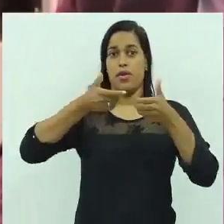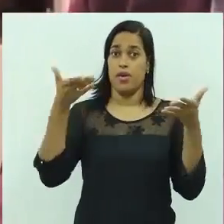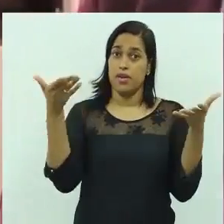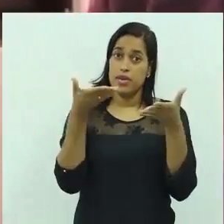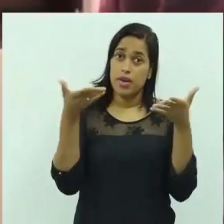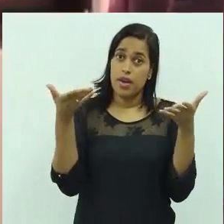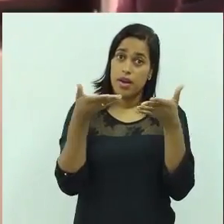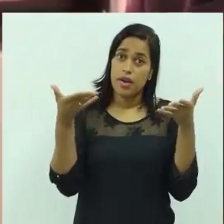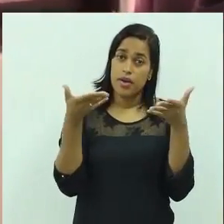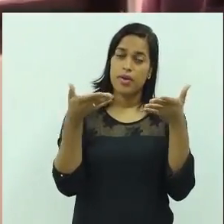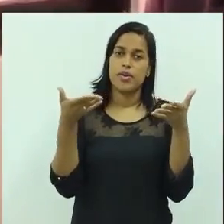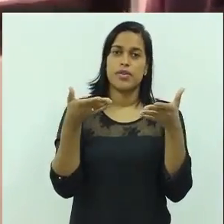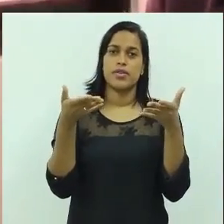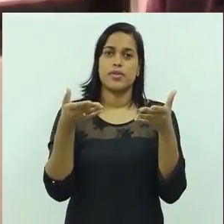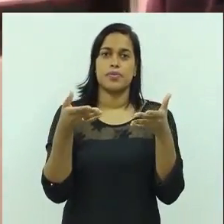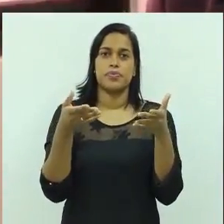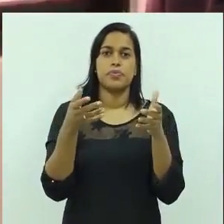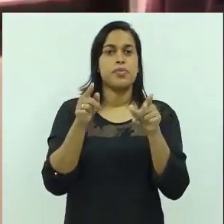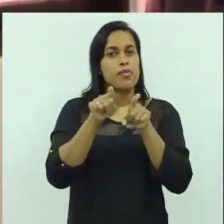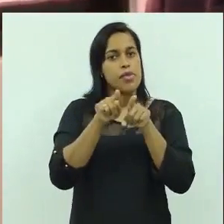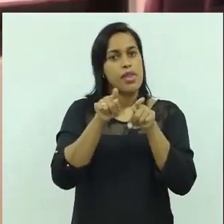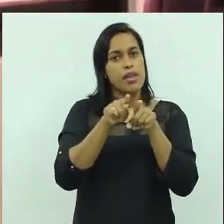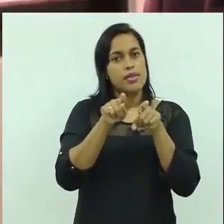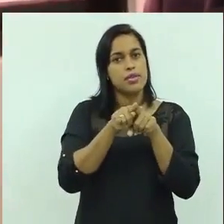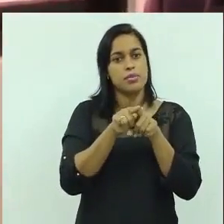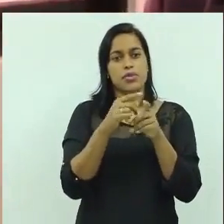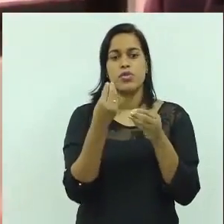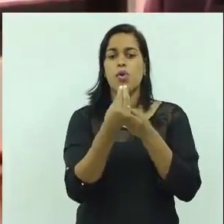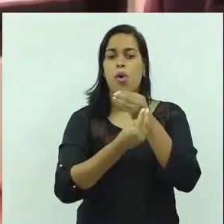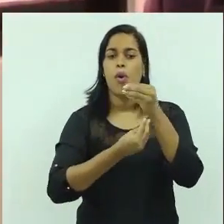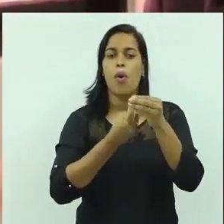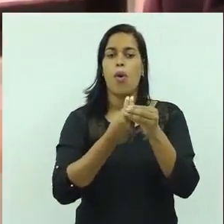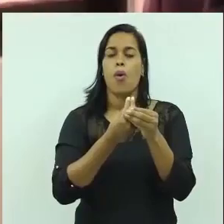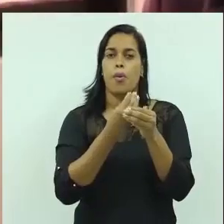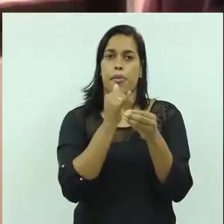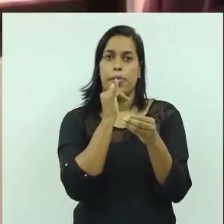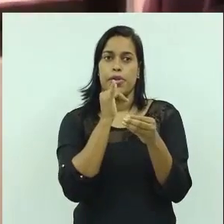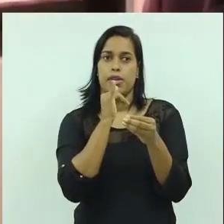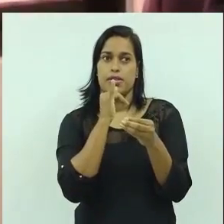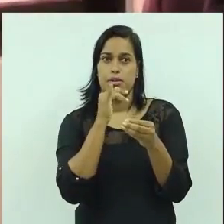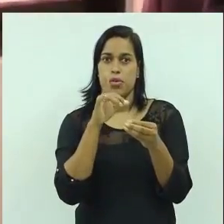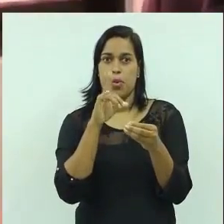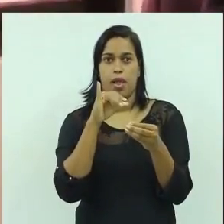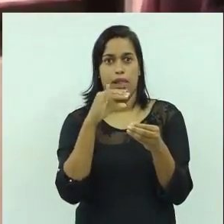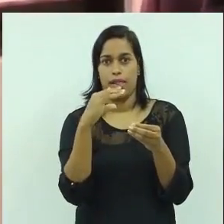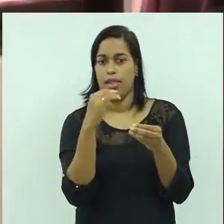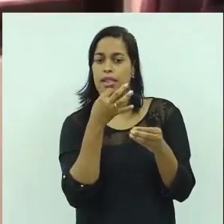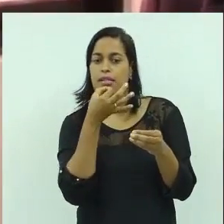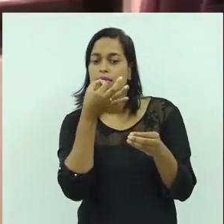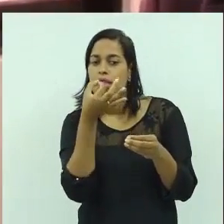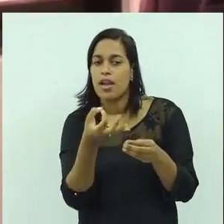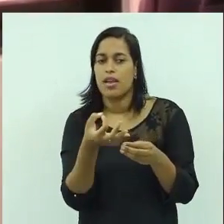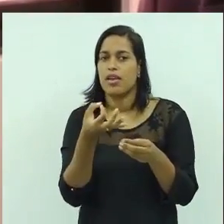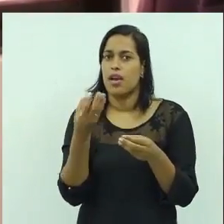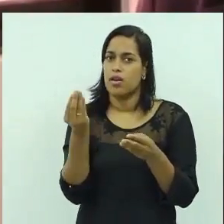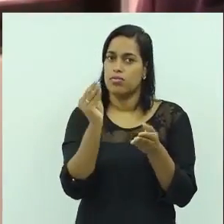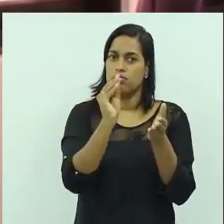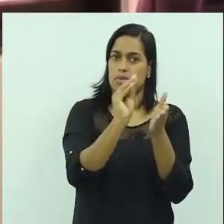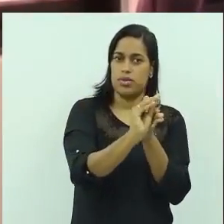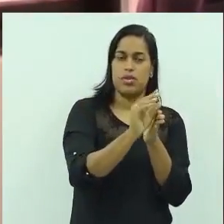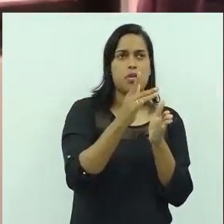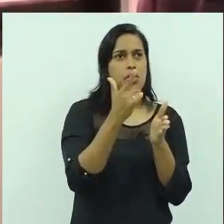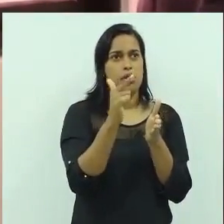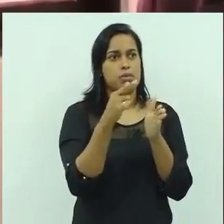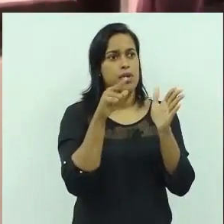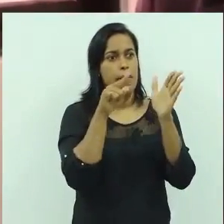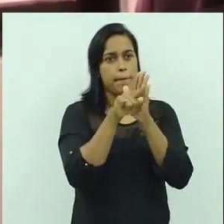que a gente colocou durante essa disciplina. E como plano B, eu lhe pergunto, alguma coisa que você possa acrescentar que eu não tenha